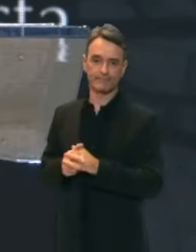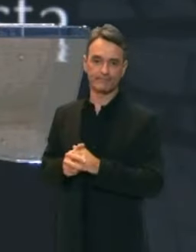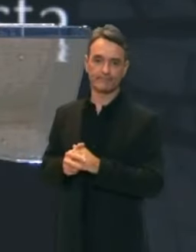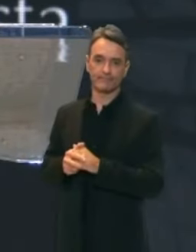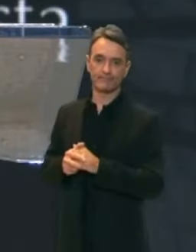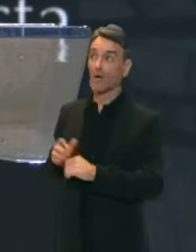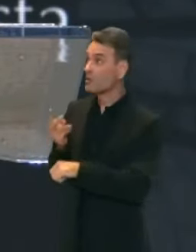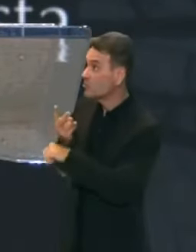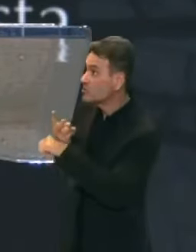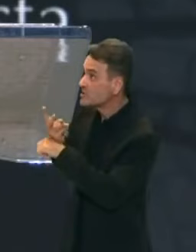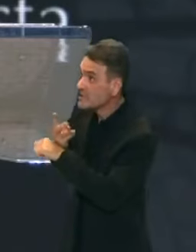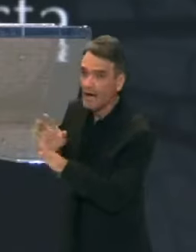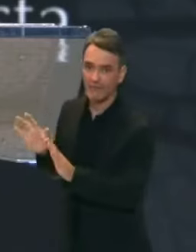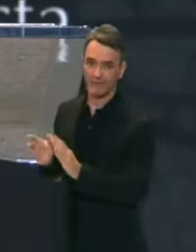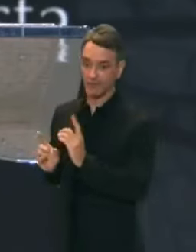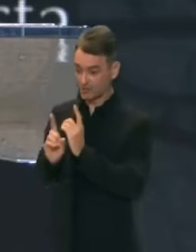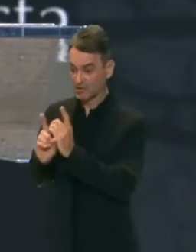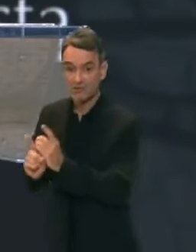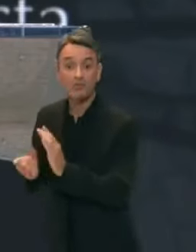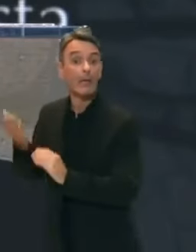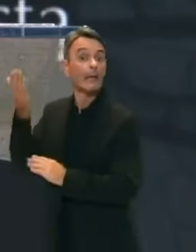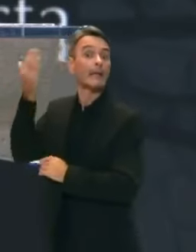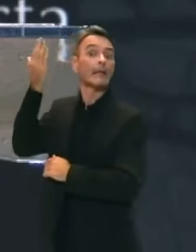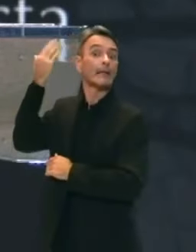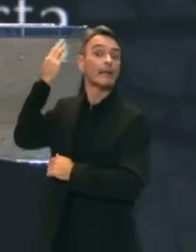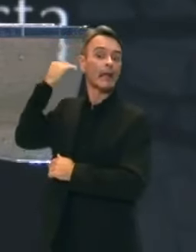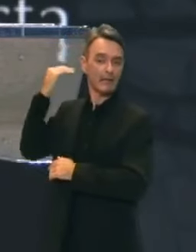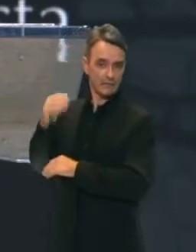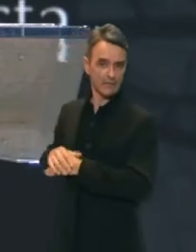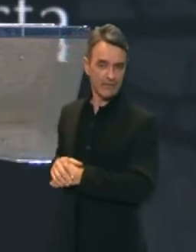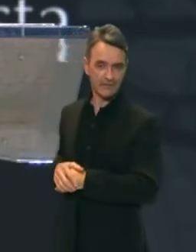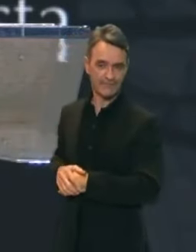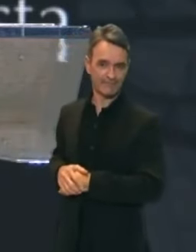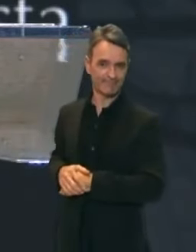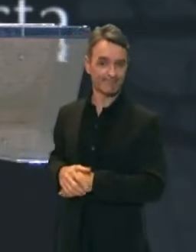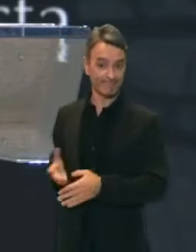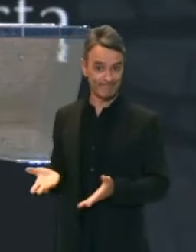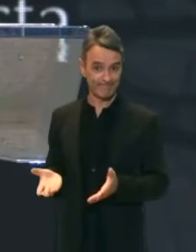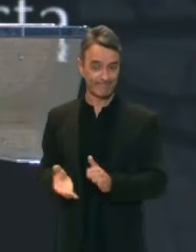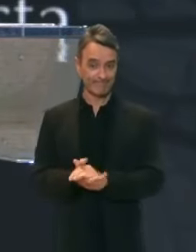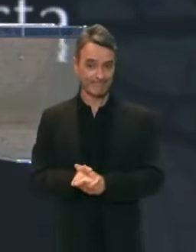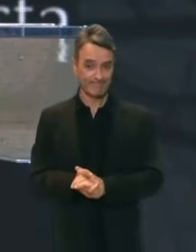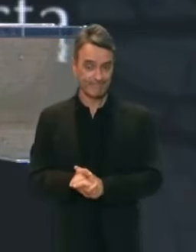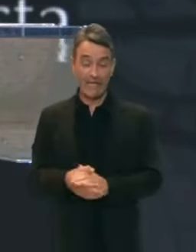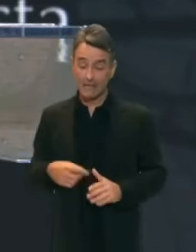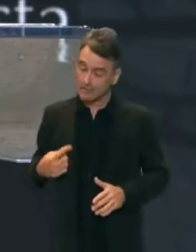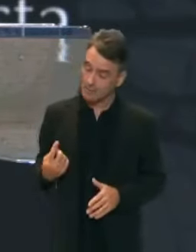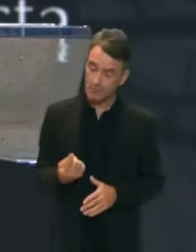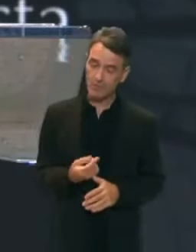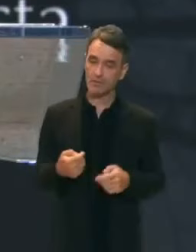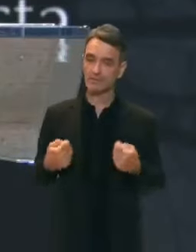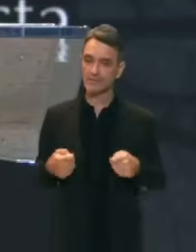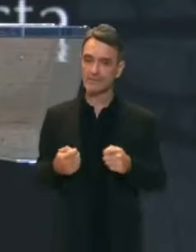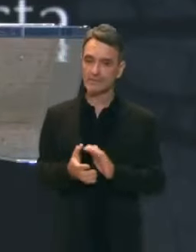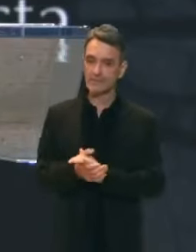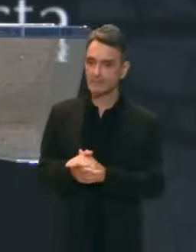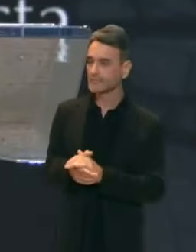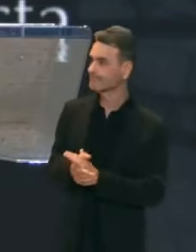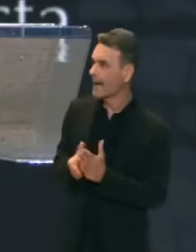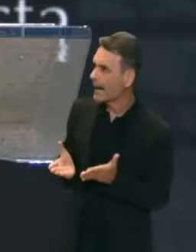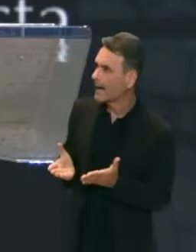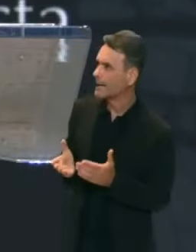fala, nós ouvimos a voz do Senhor e nos mantemos no ponto mais alto, sem permitir que